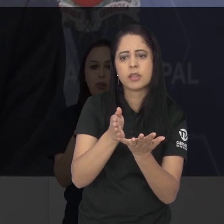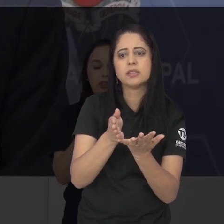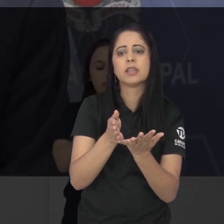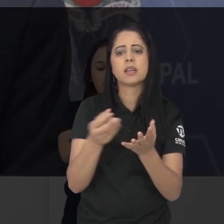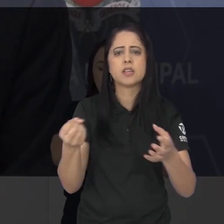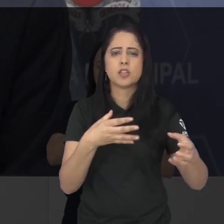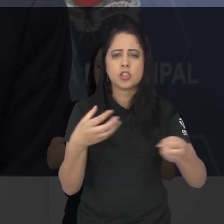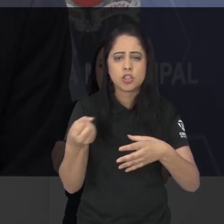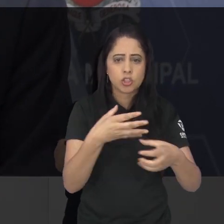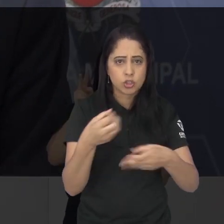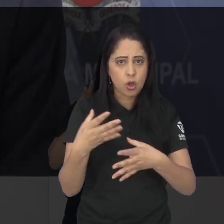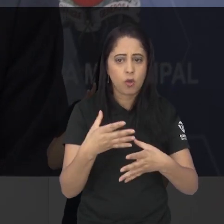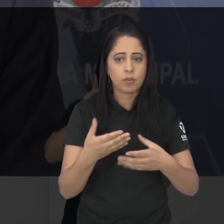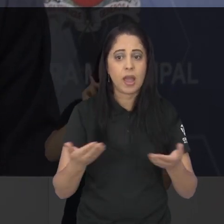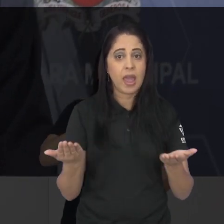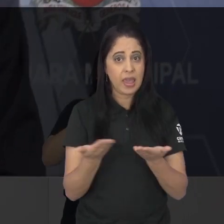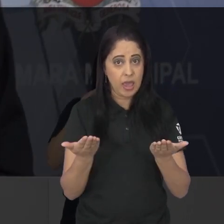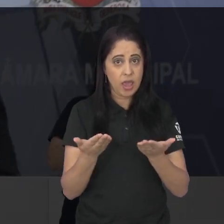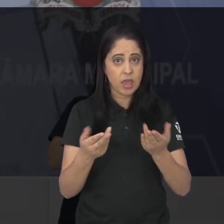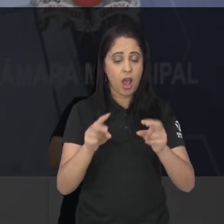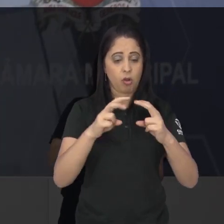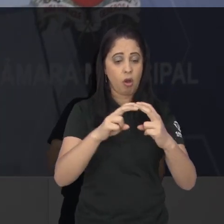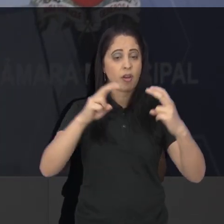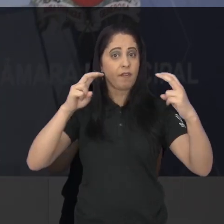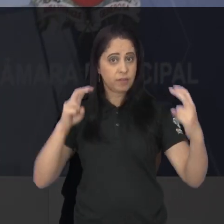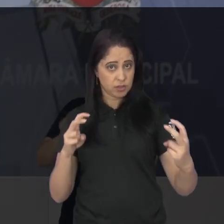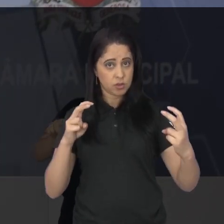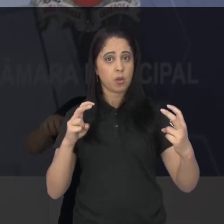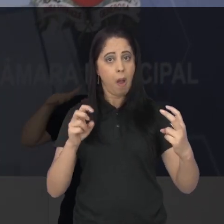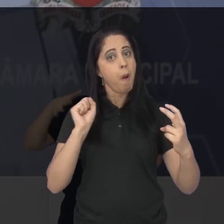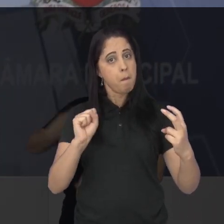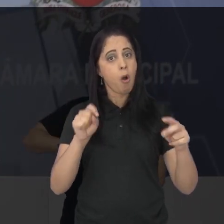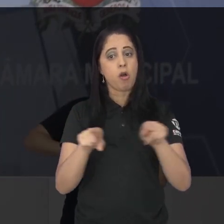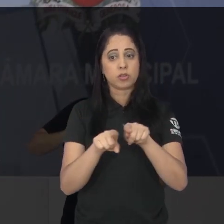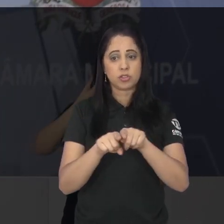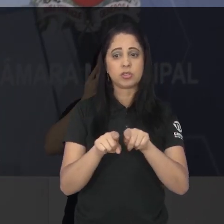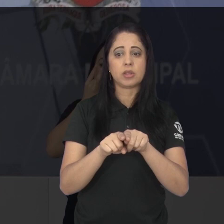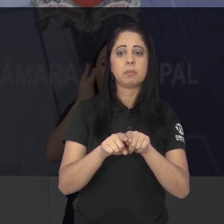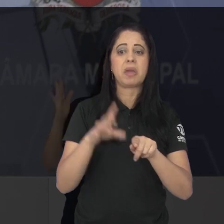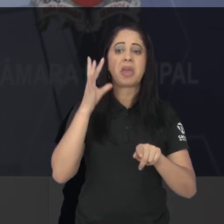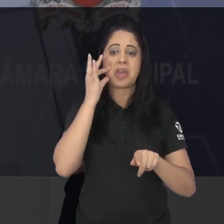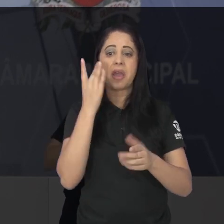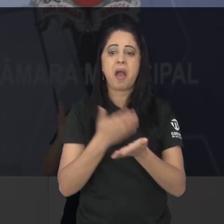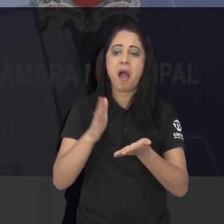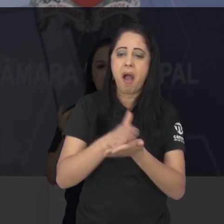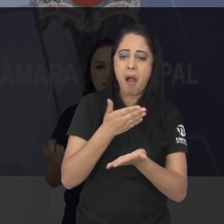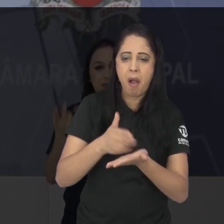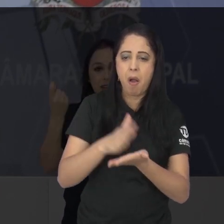online ela passa a ser uma obrigação e a presencial passa a ser uma exceção, né, algumas